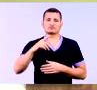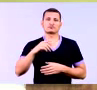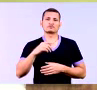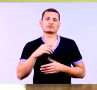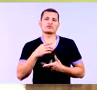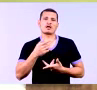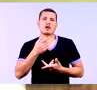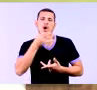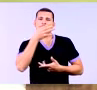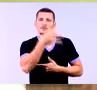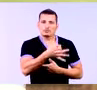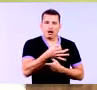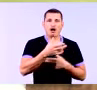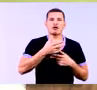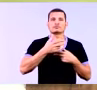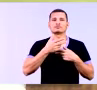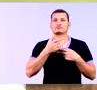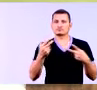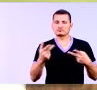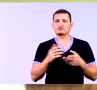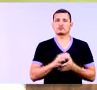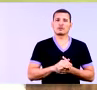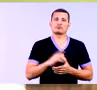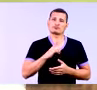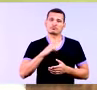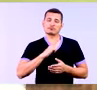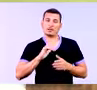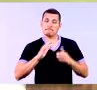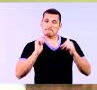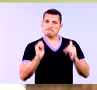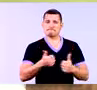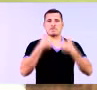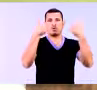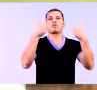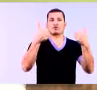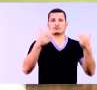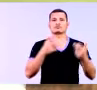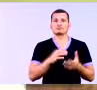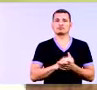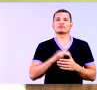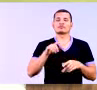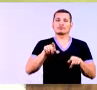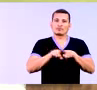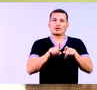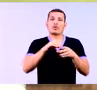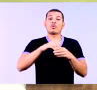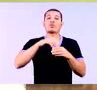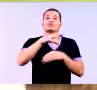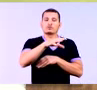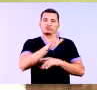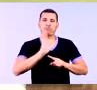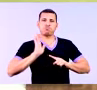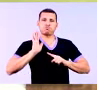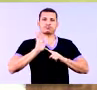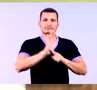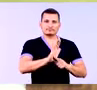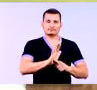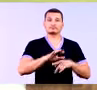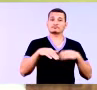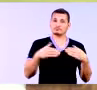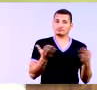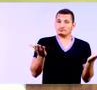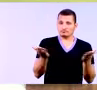suas contribuições e aí se torna mais enriquecedor, né? O que a gente chama de conteúdo colaborativo. Então hoje em dia as